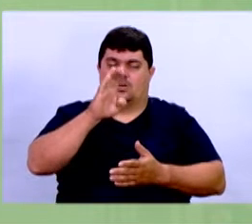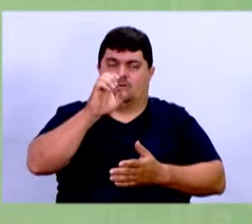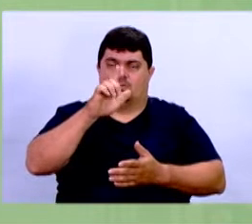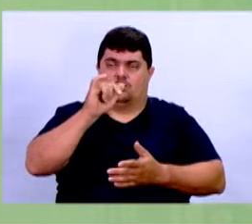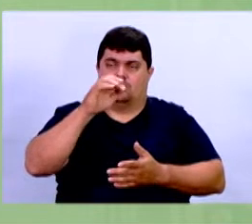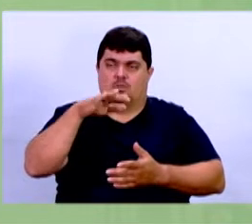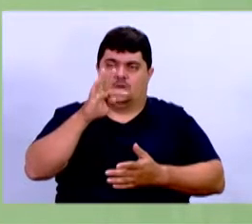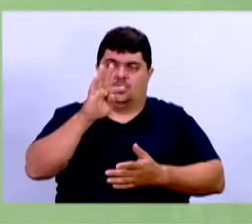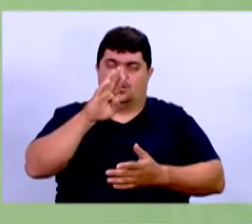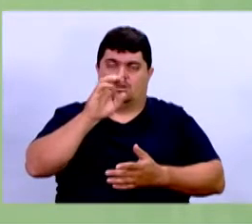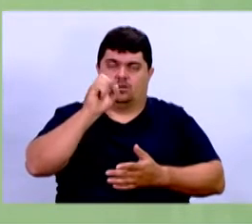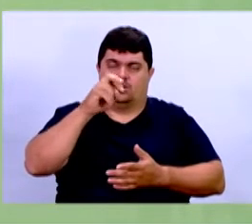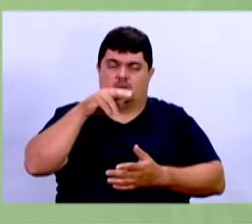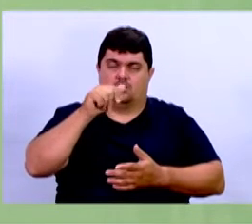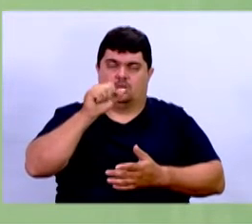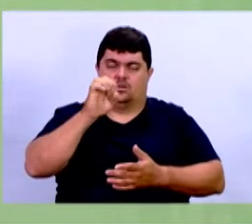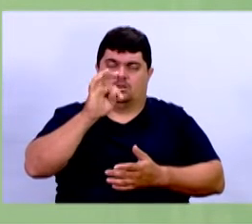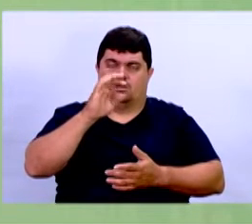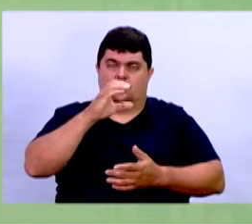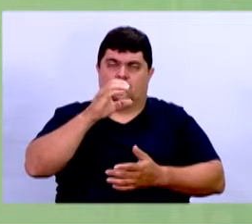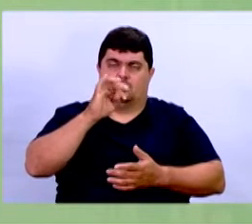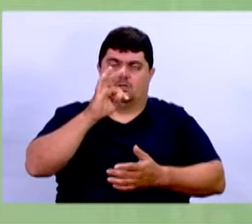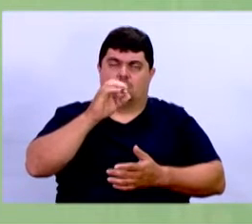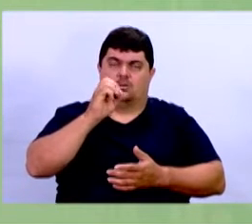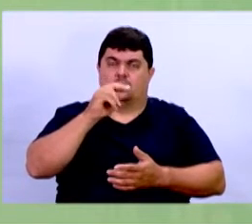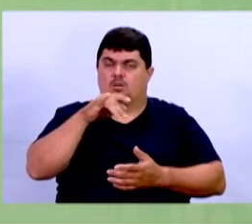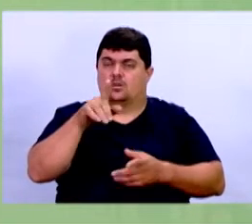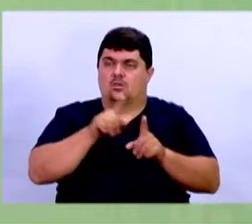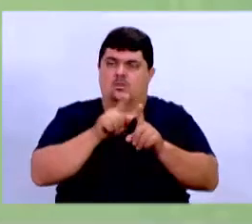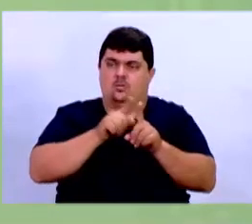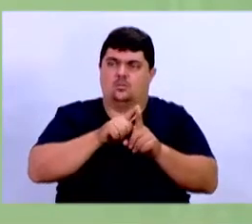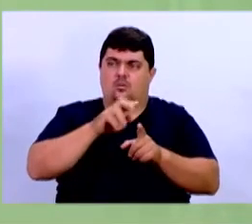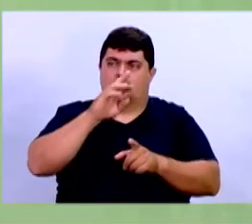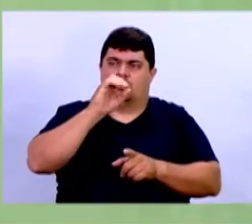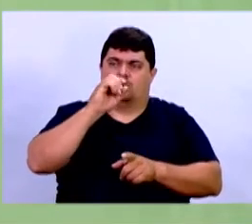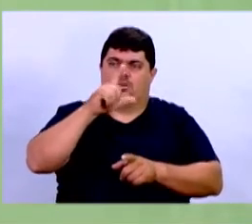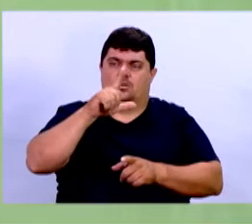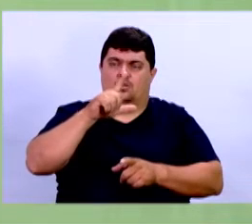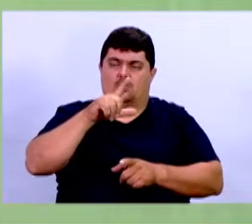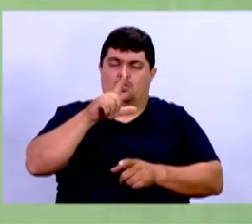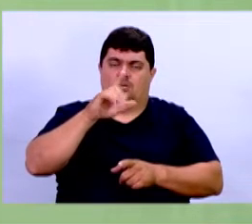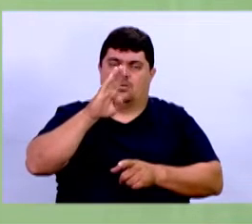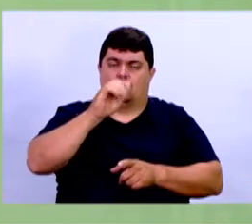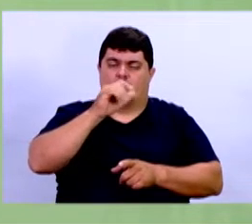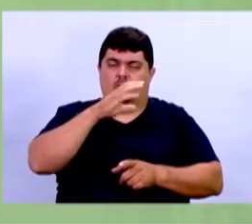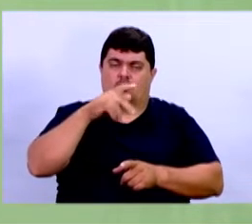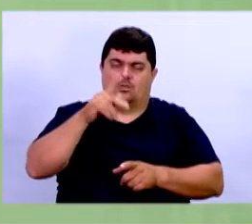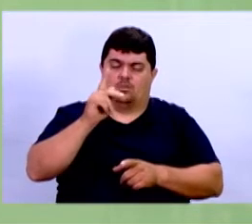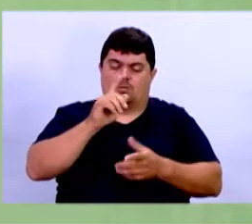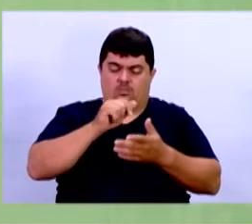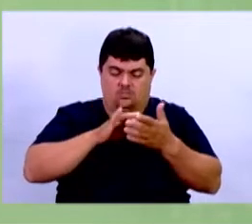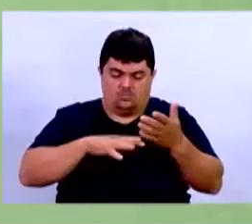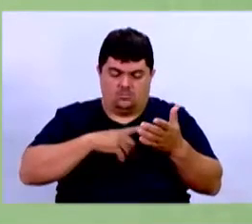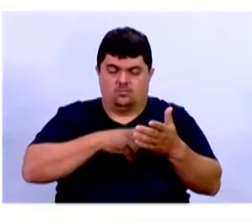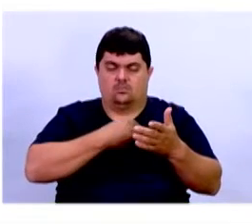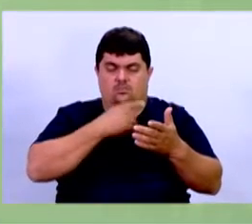commit e o rollback, né? Então são exemplos que a gente vai ver na apostila para estar